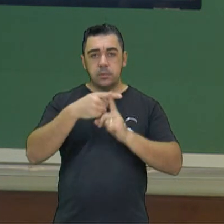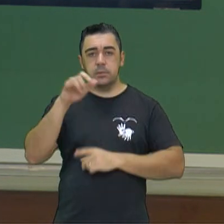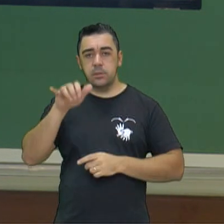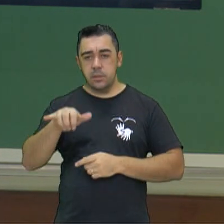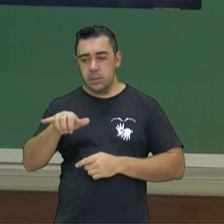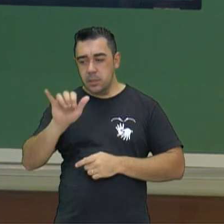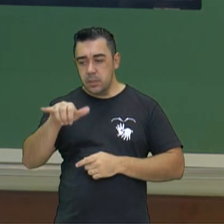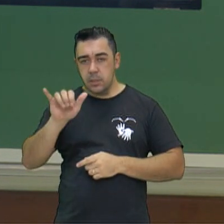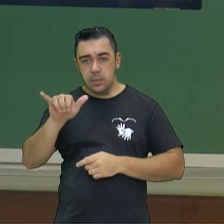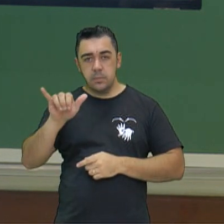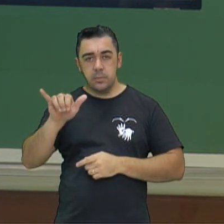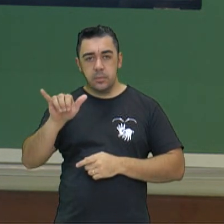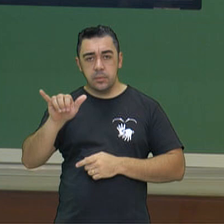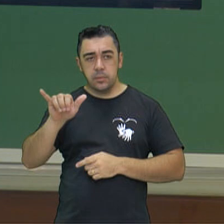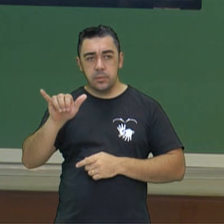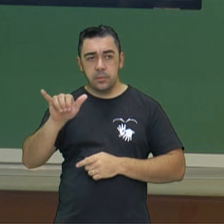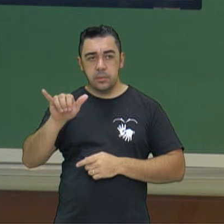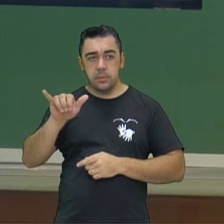mais, esse